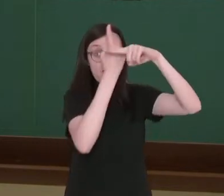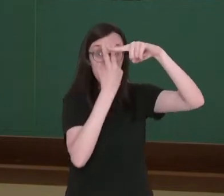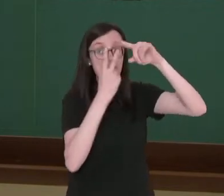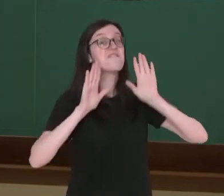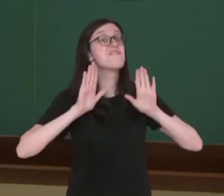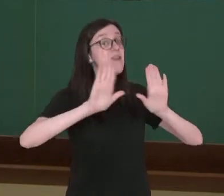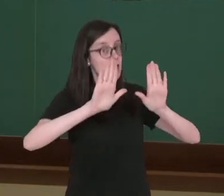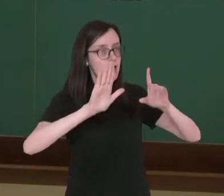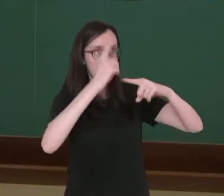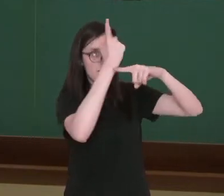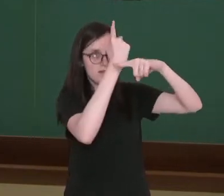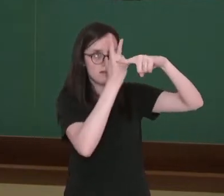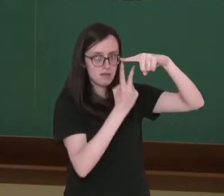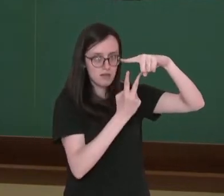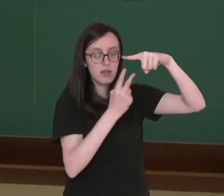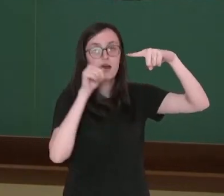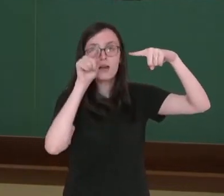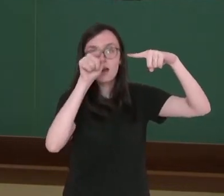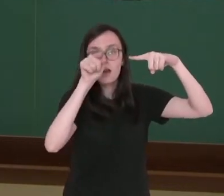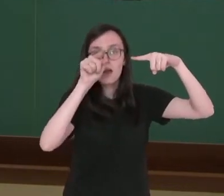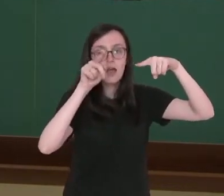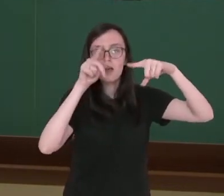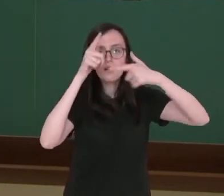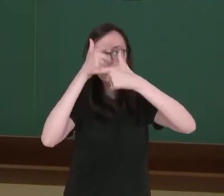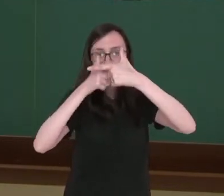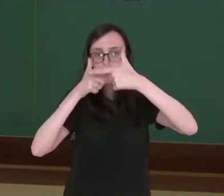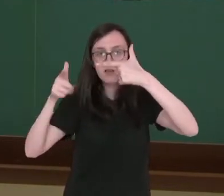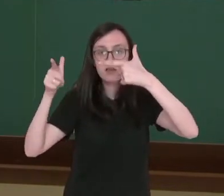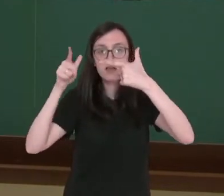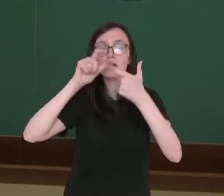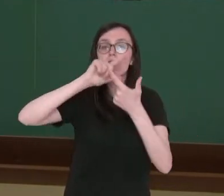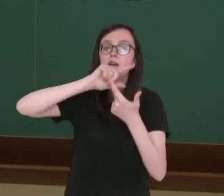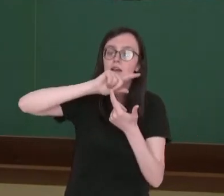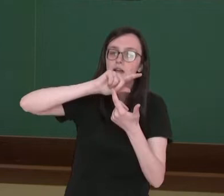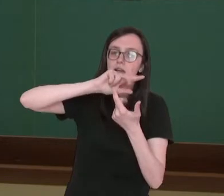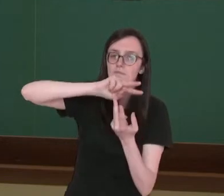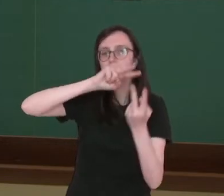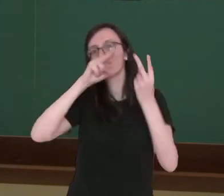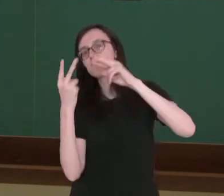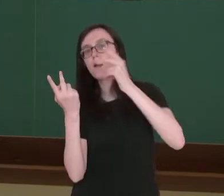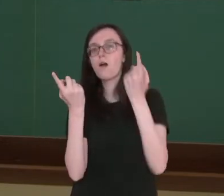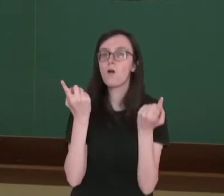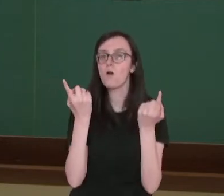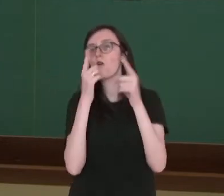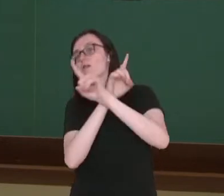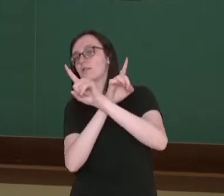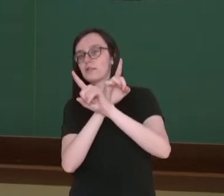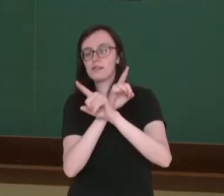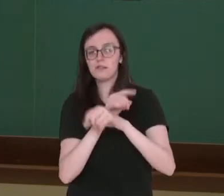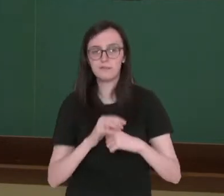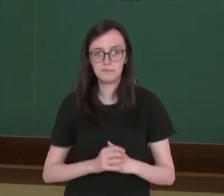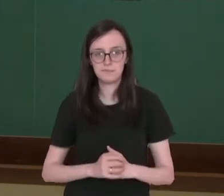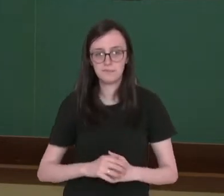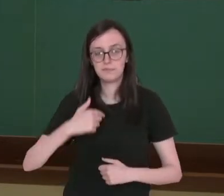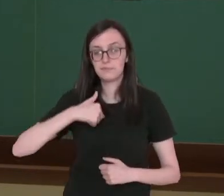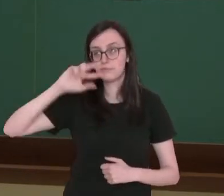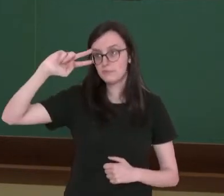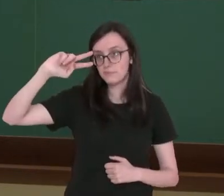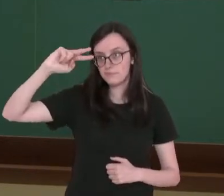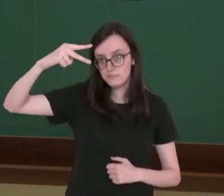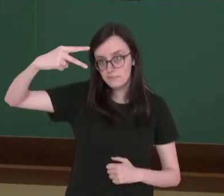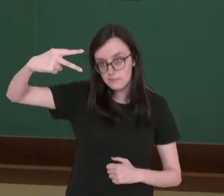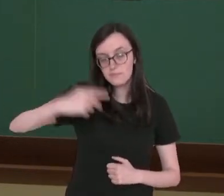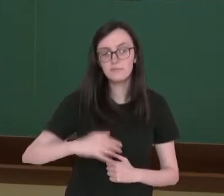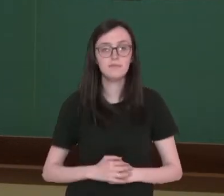repito 1/2 e faço o inverso da segunda fração, ou seja, eu inverto. O que